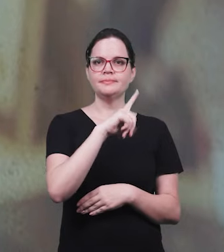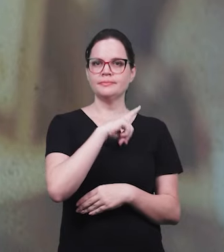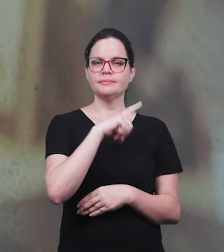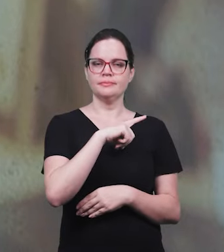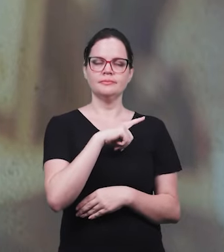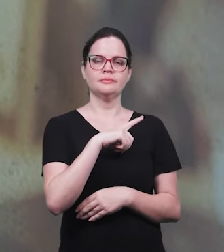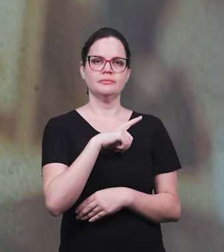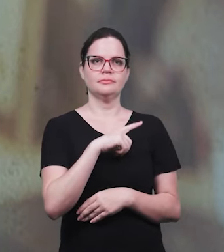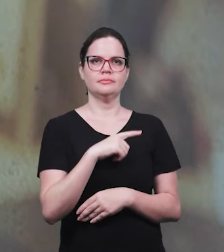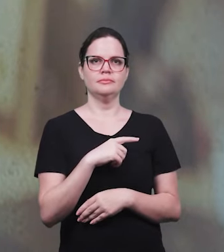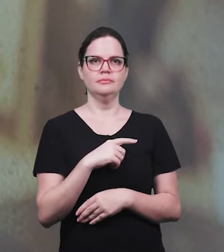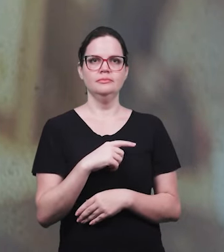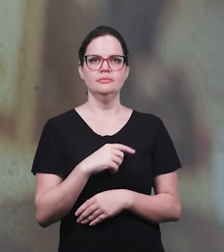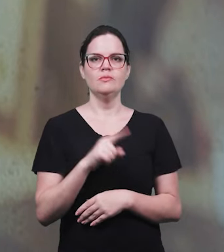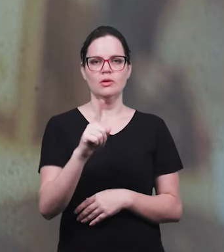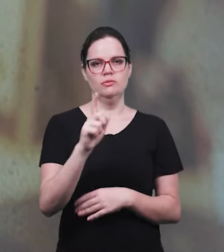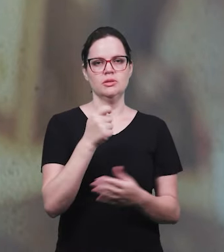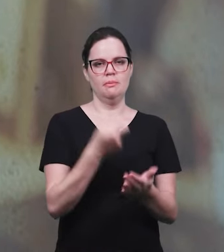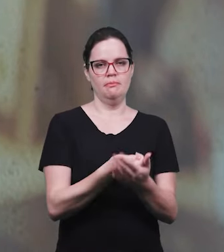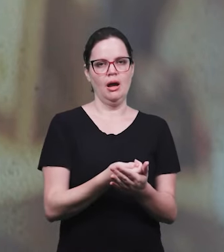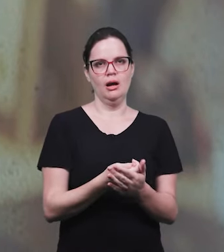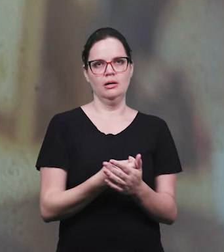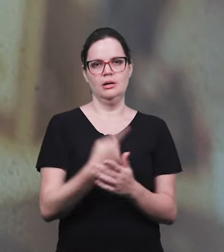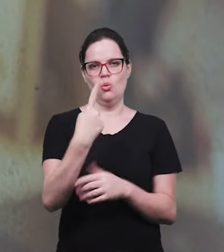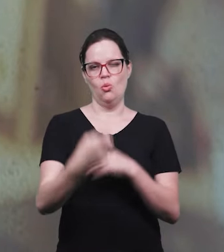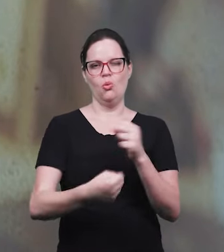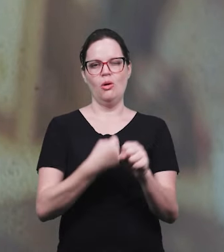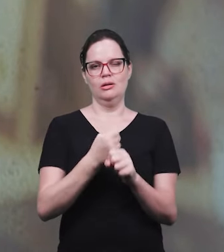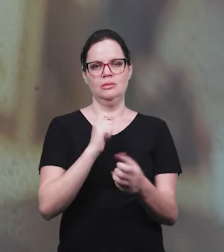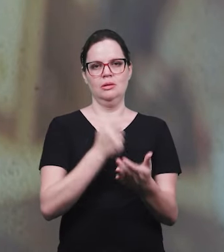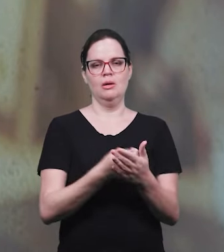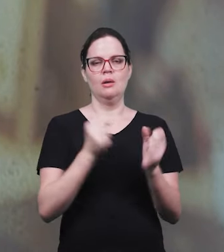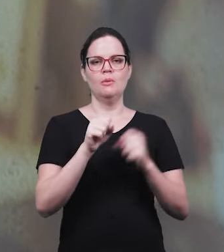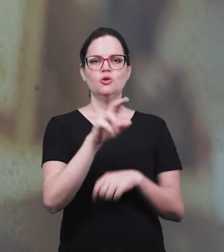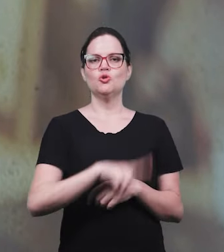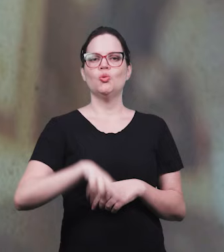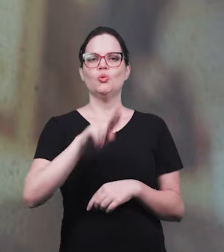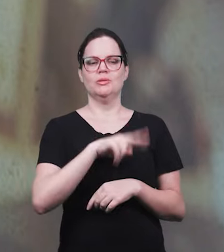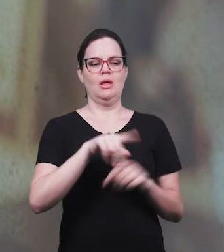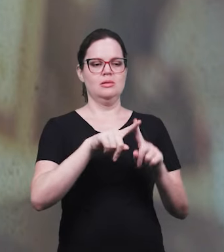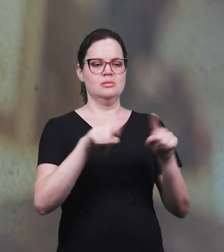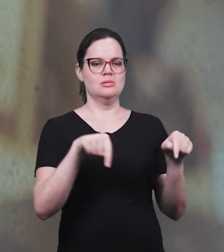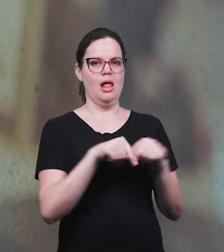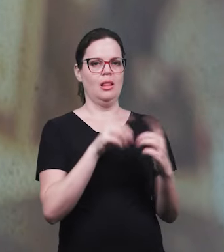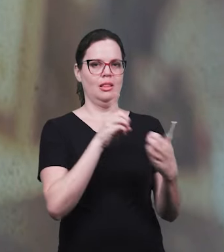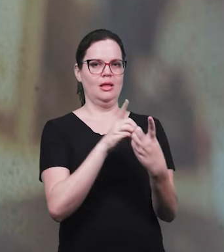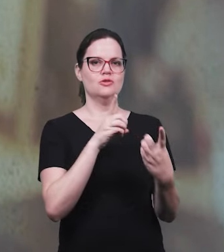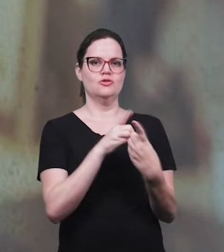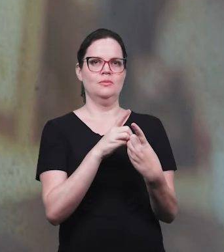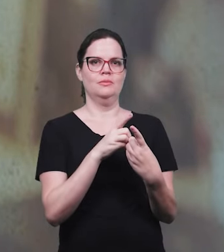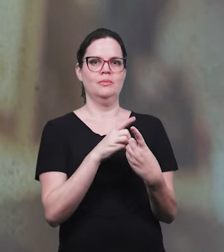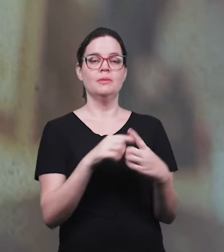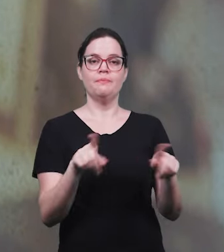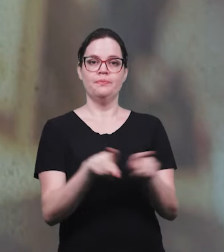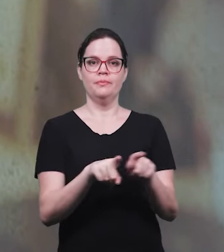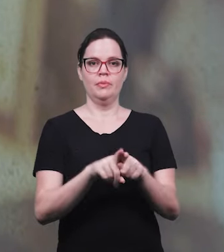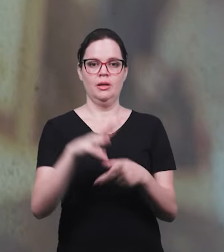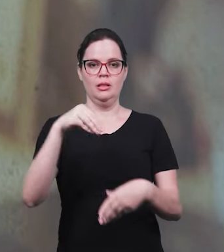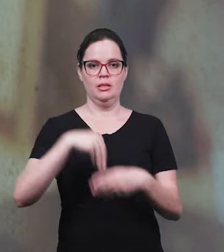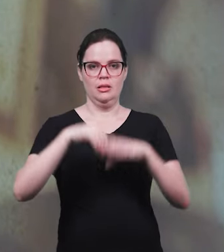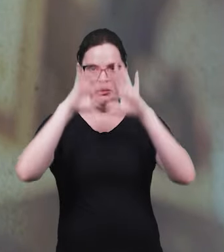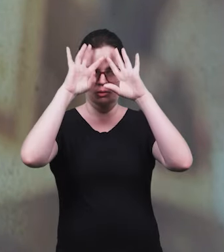possibilidade. Claro que não é dado, né? Você paga uma anuidade e você pode usar salas de atendimento, onde e nos tribunais tem